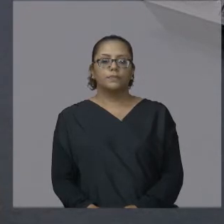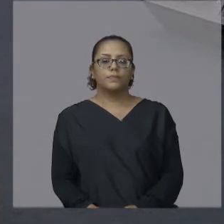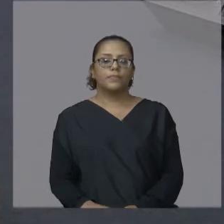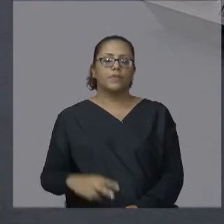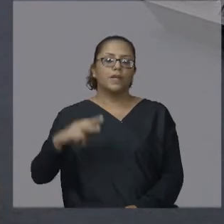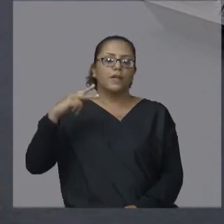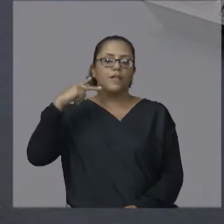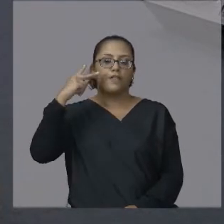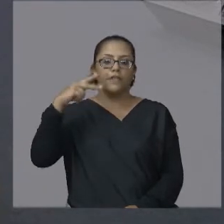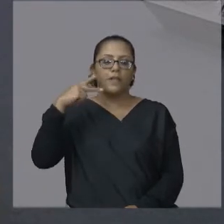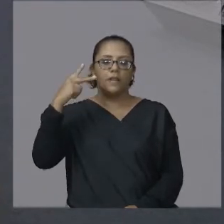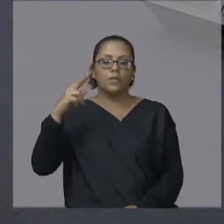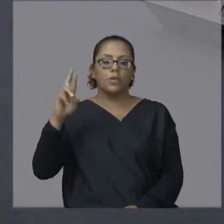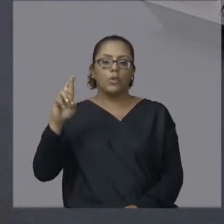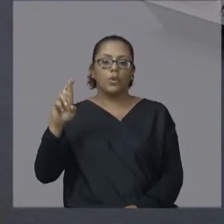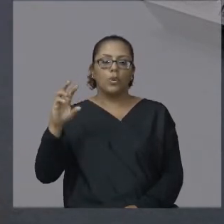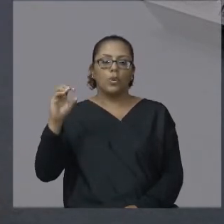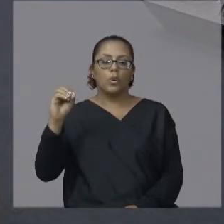Vereador Roberto Chagas.